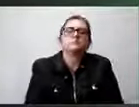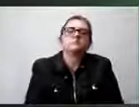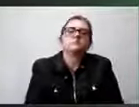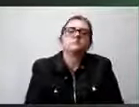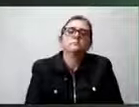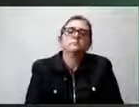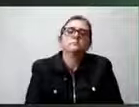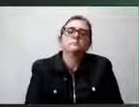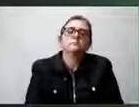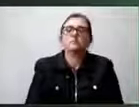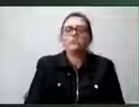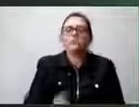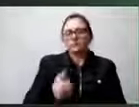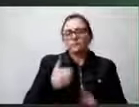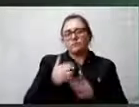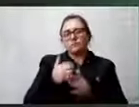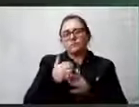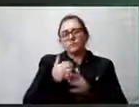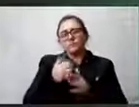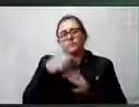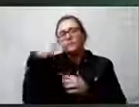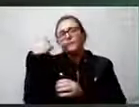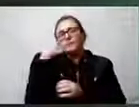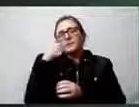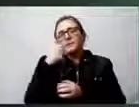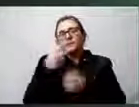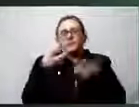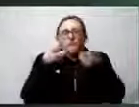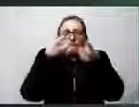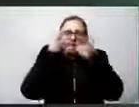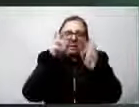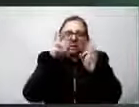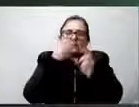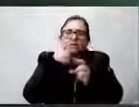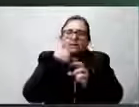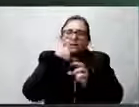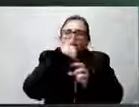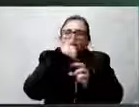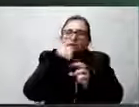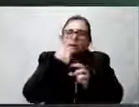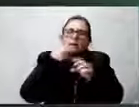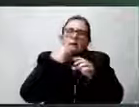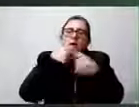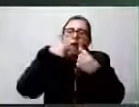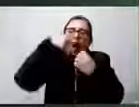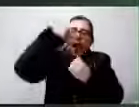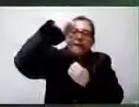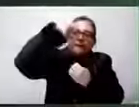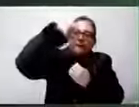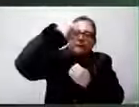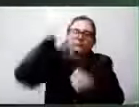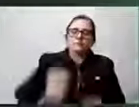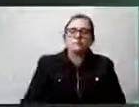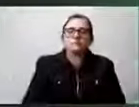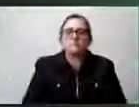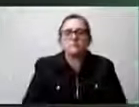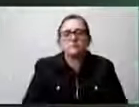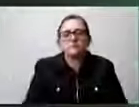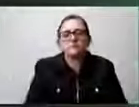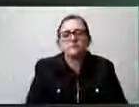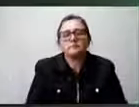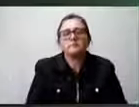na região inferior ao côndilo e temos que sentir no espaço posterior ao côndilo que ele fica aberto, como está fazendo essa